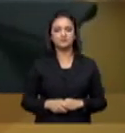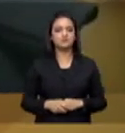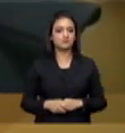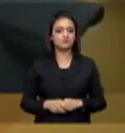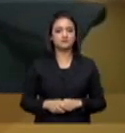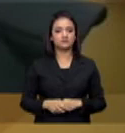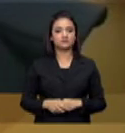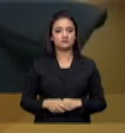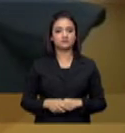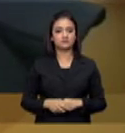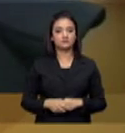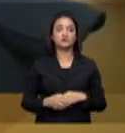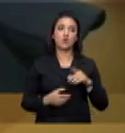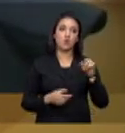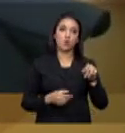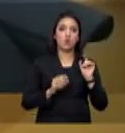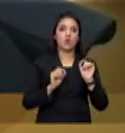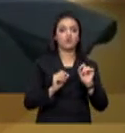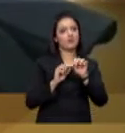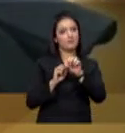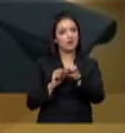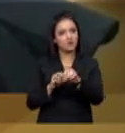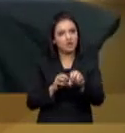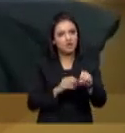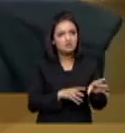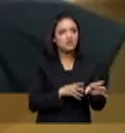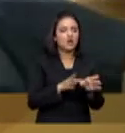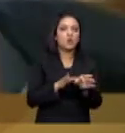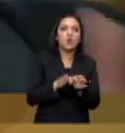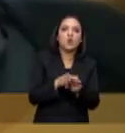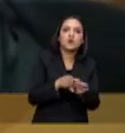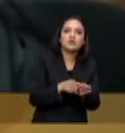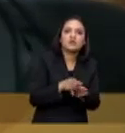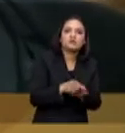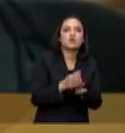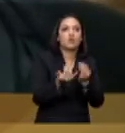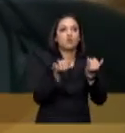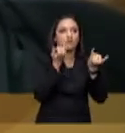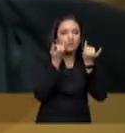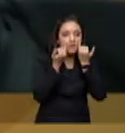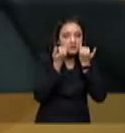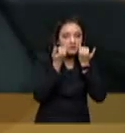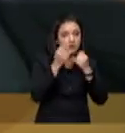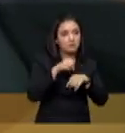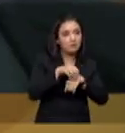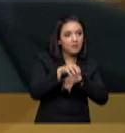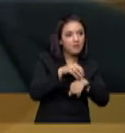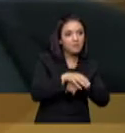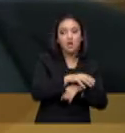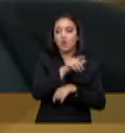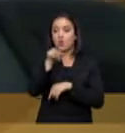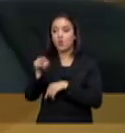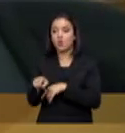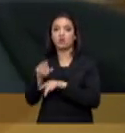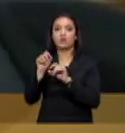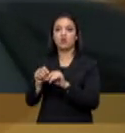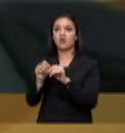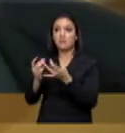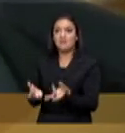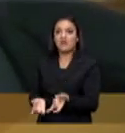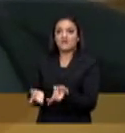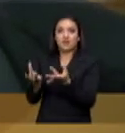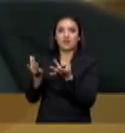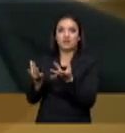Uma é aquela que é educativa, informativa e de orientação. Outra é a comercial. Indaga-se que tipo